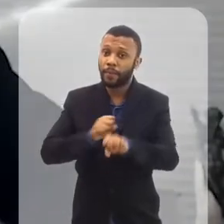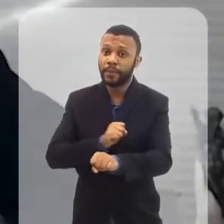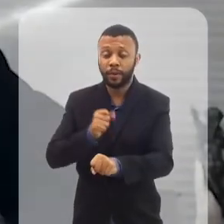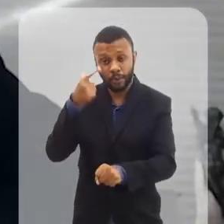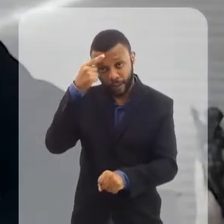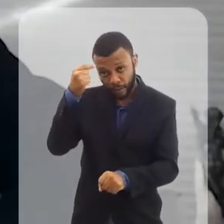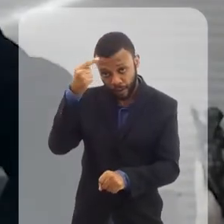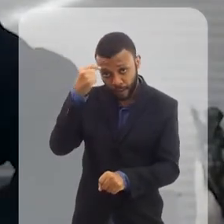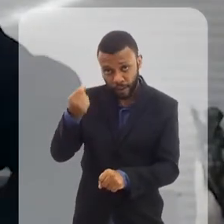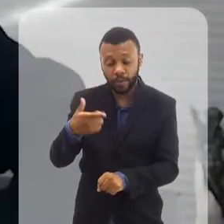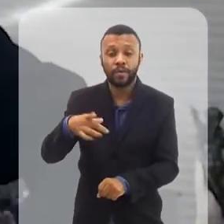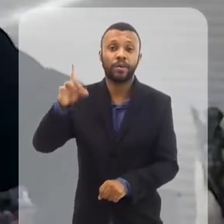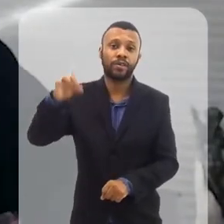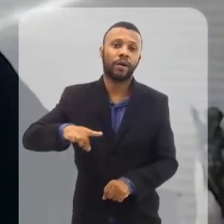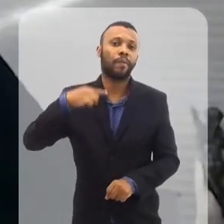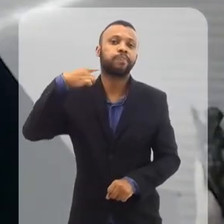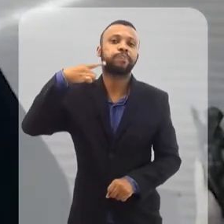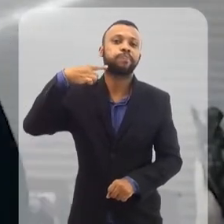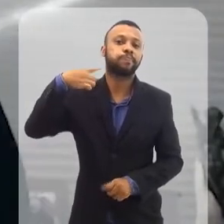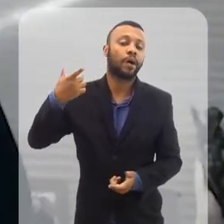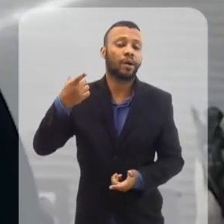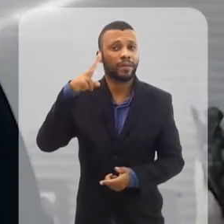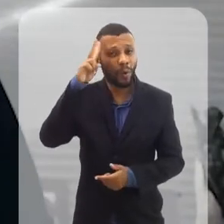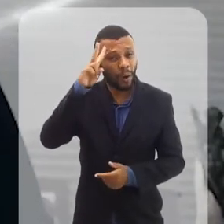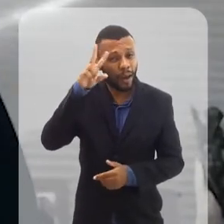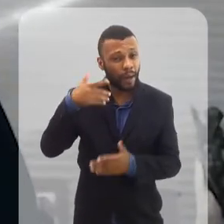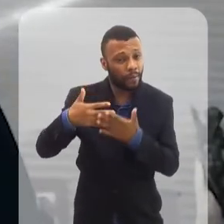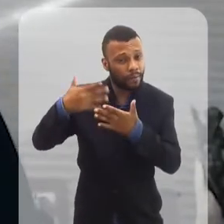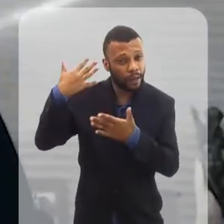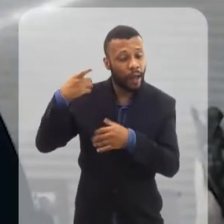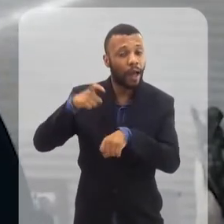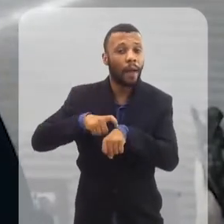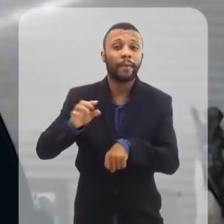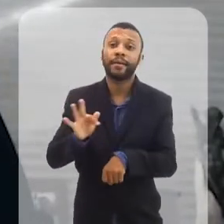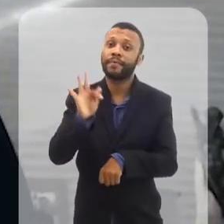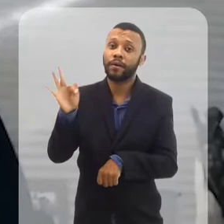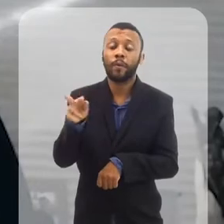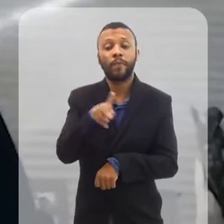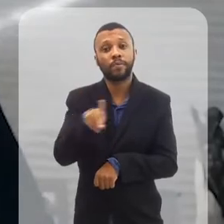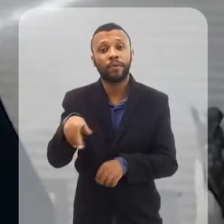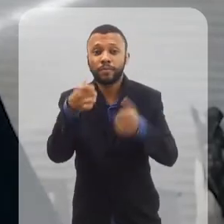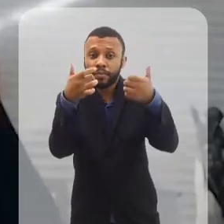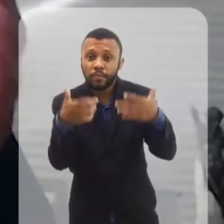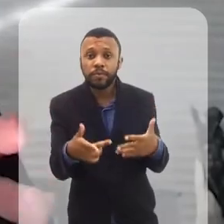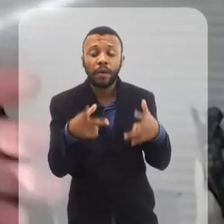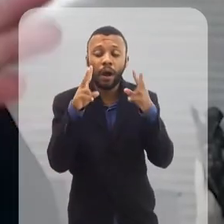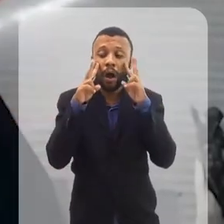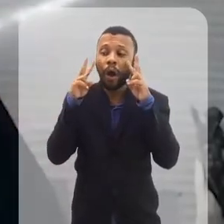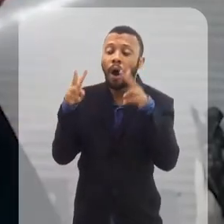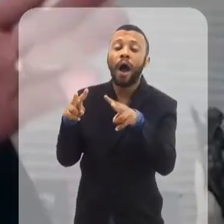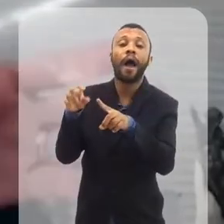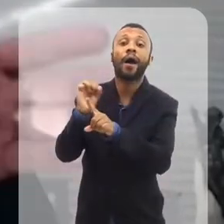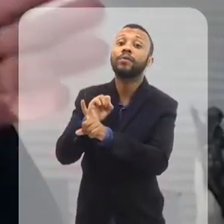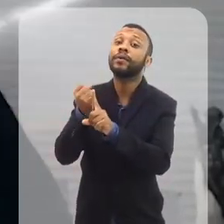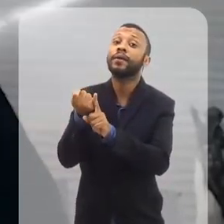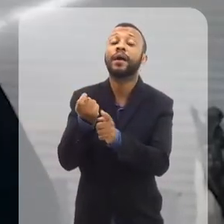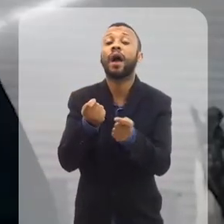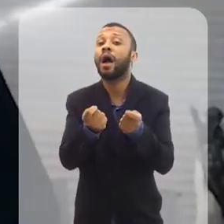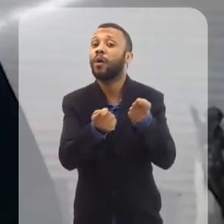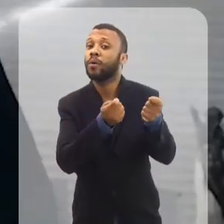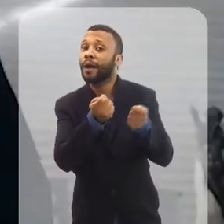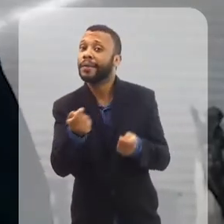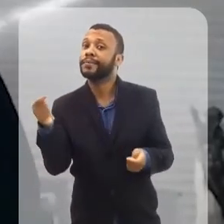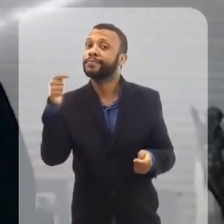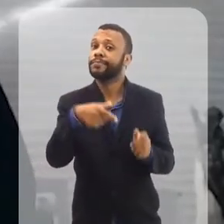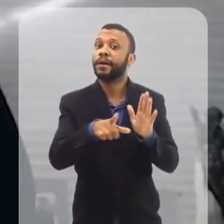graduado em Direito. E eu me lembro, na época da faculdade, que os professores falavam muito isso, que, olha, a sociedade é